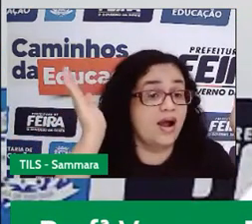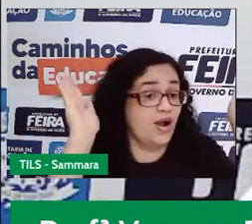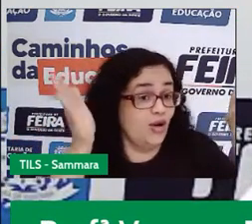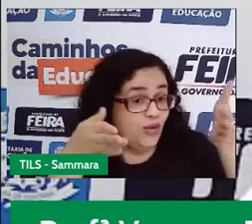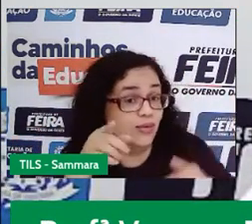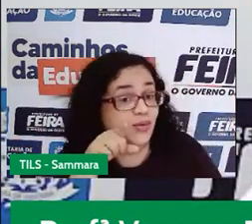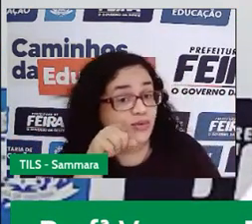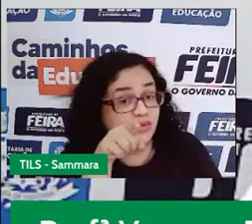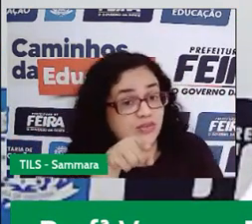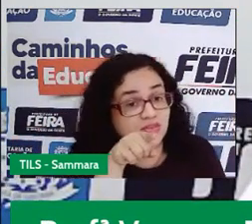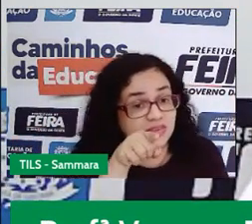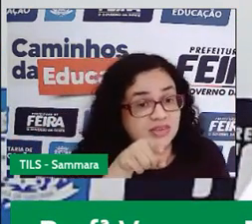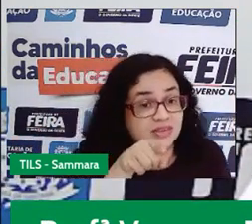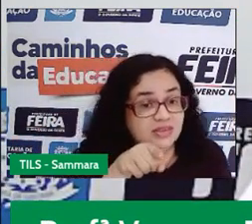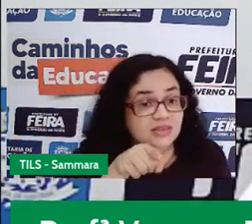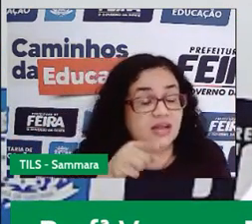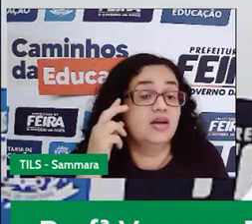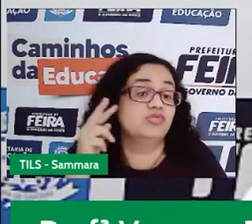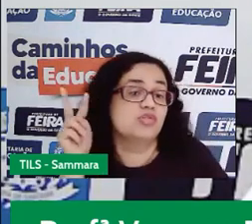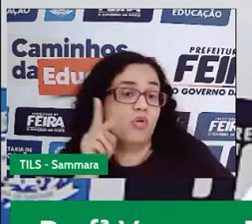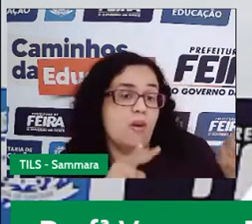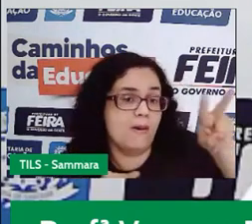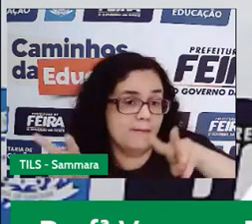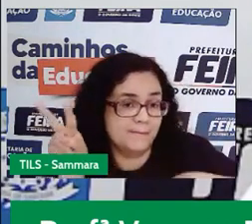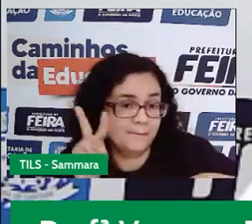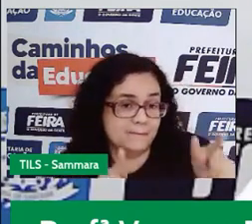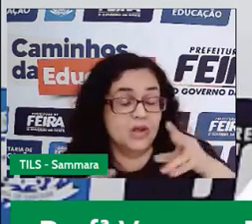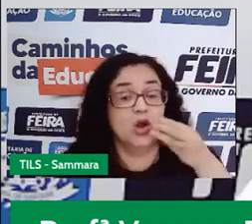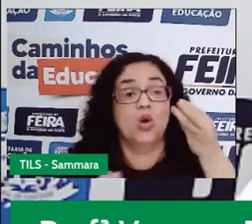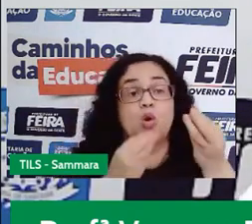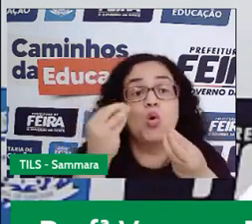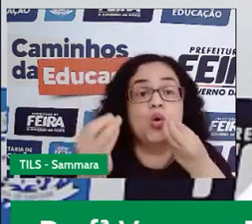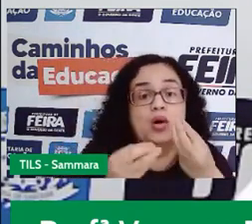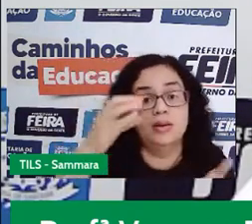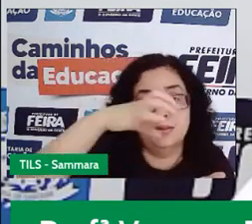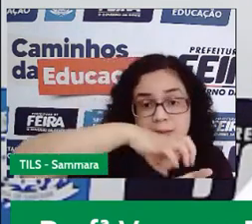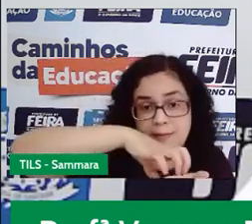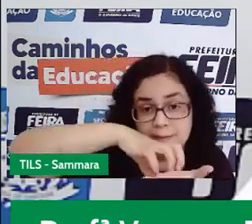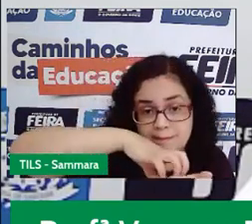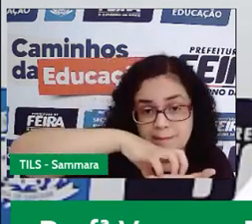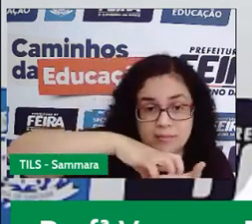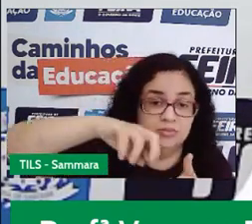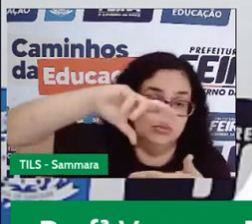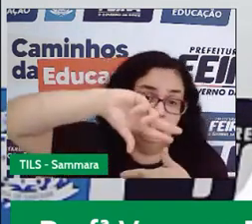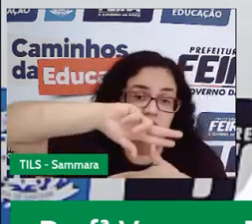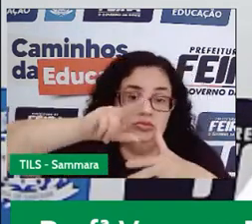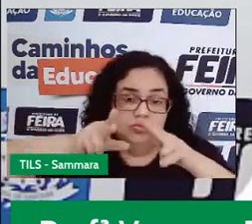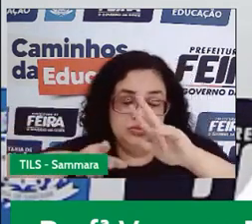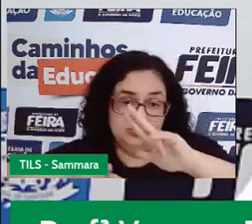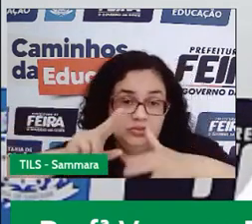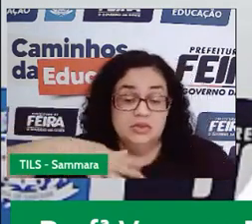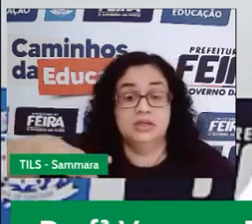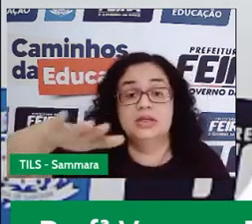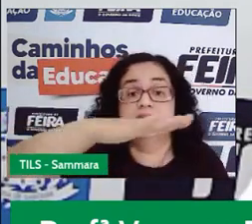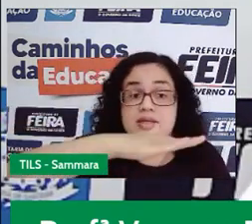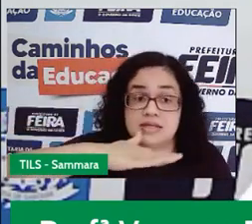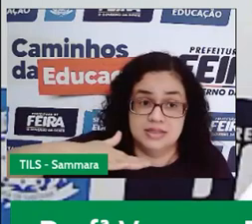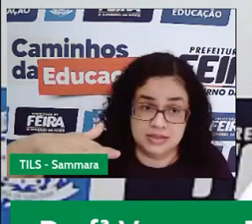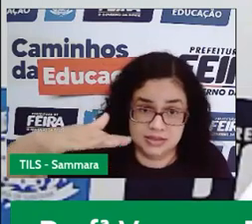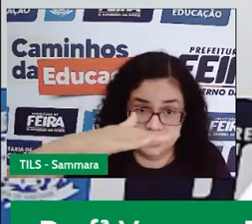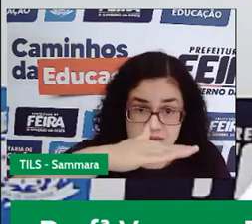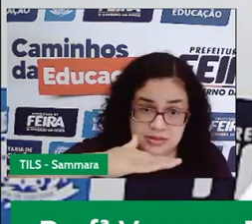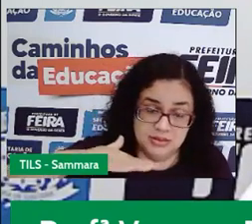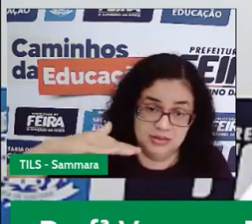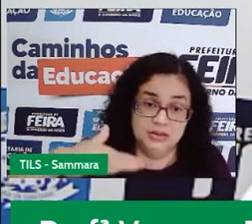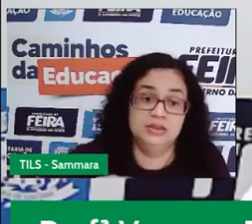elas se apresentam as figuras espaciais tridimensionais perceber que a gente pode contar dela e